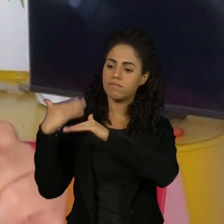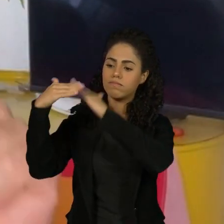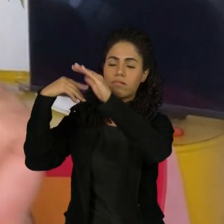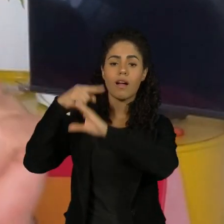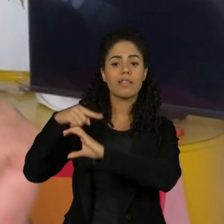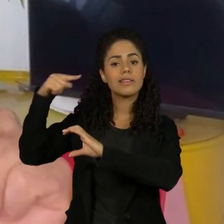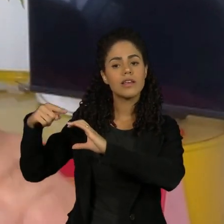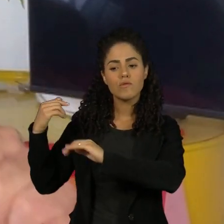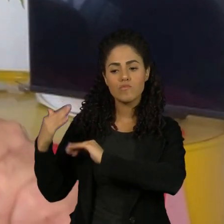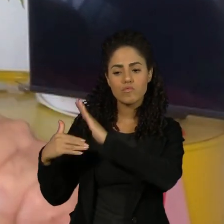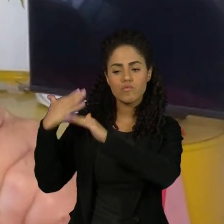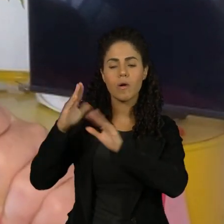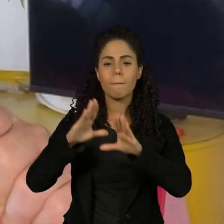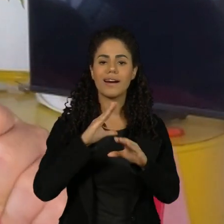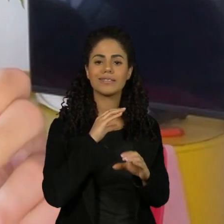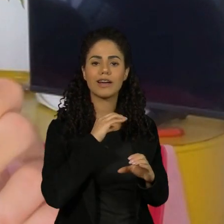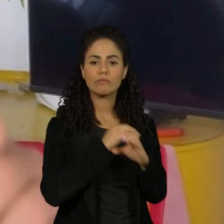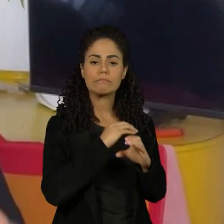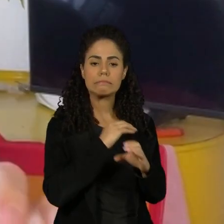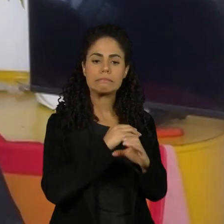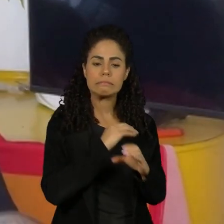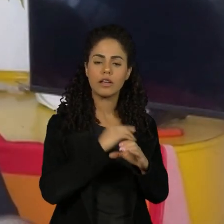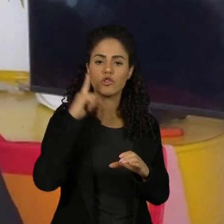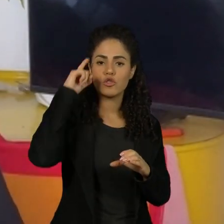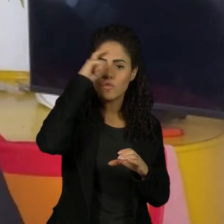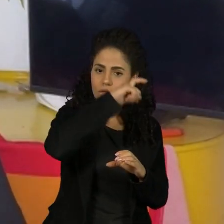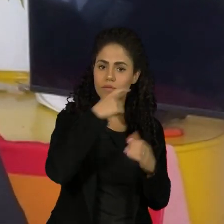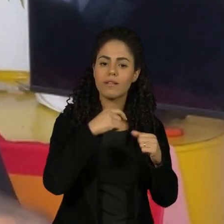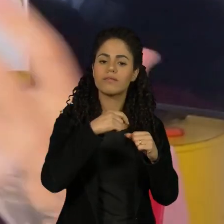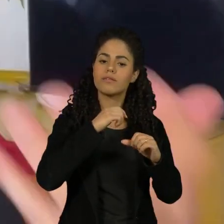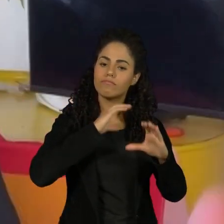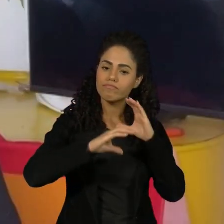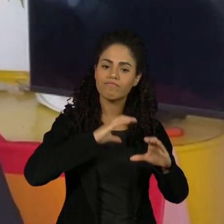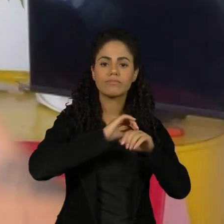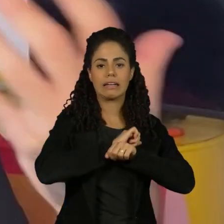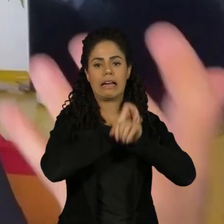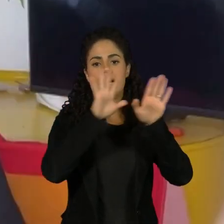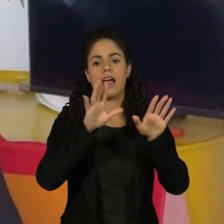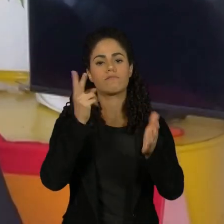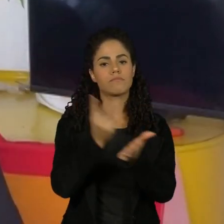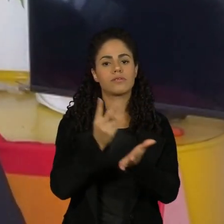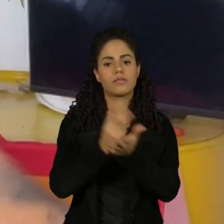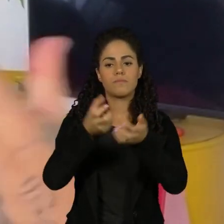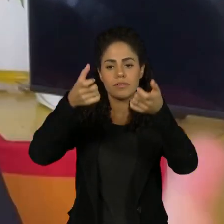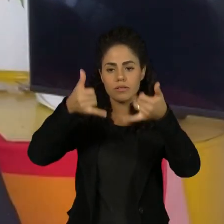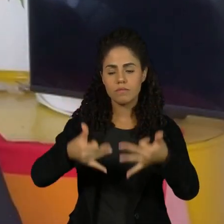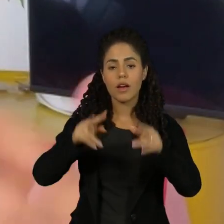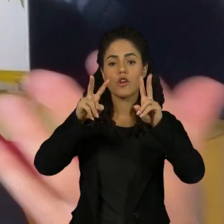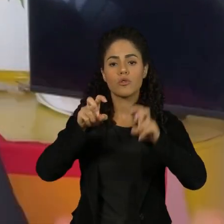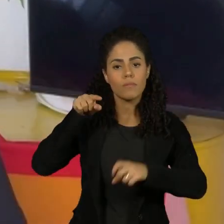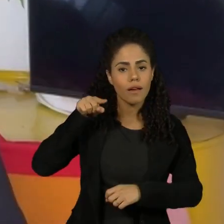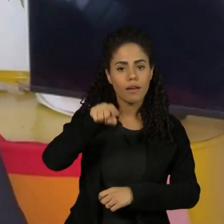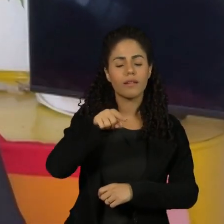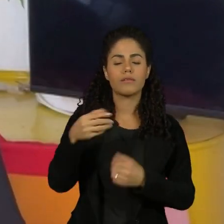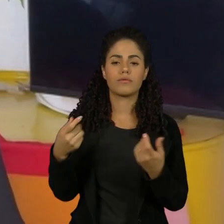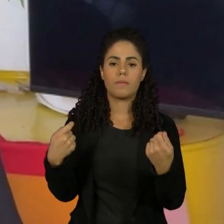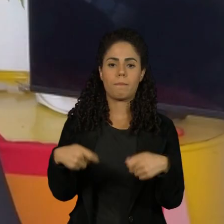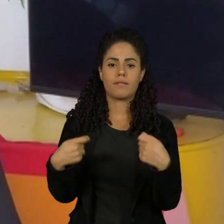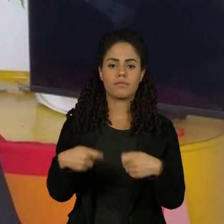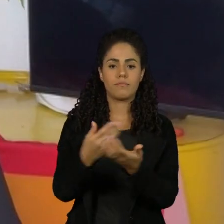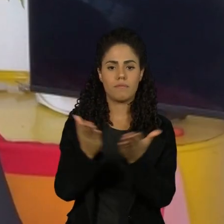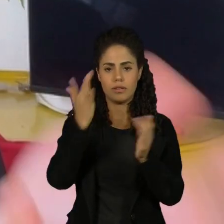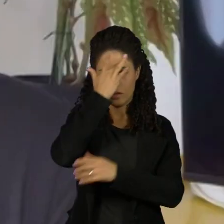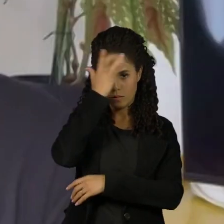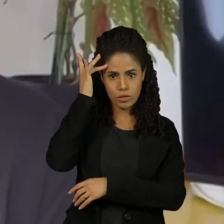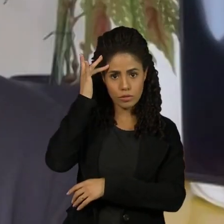ainda sinto que a comunicação não avançou. A gente tem que estar falando sempre que o estigma atrapalha a vida das pessoas